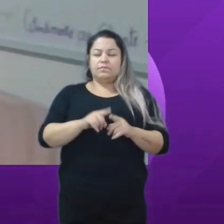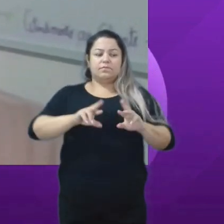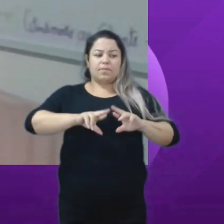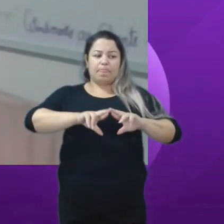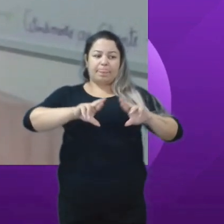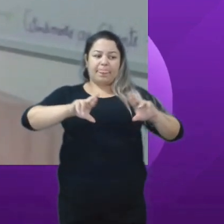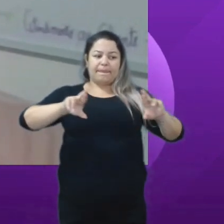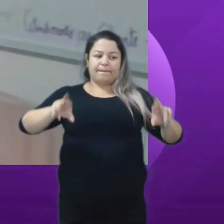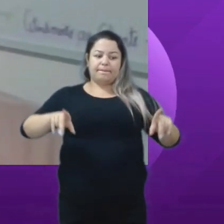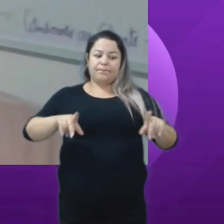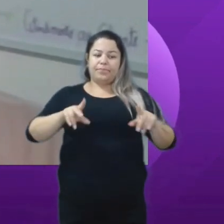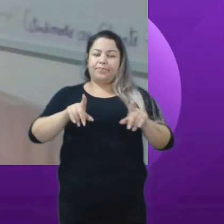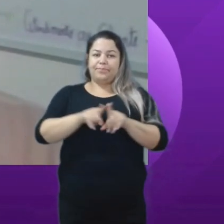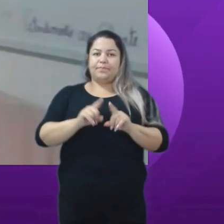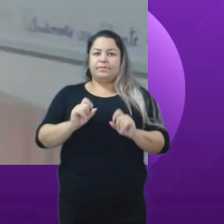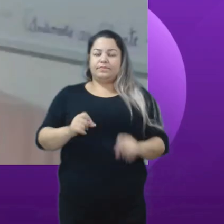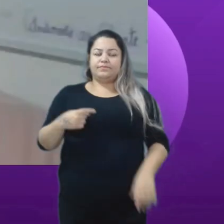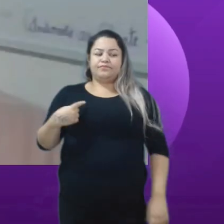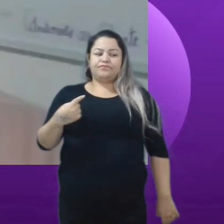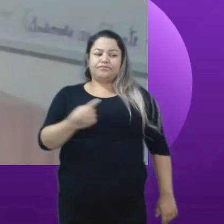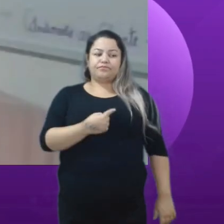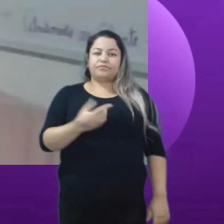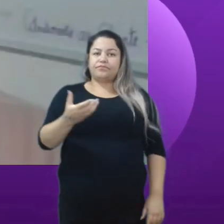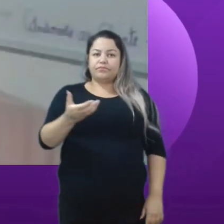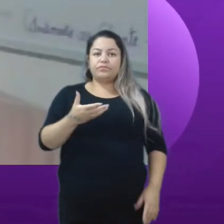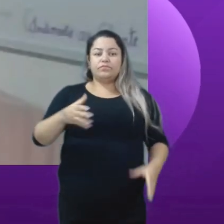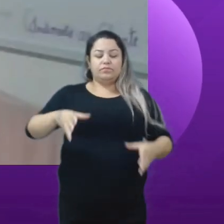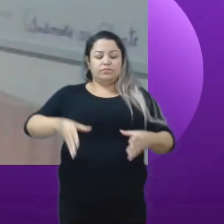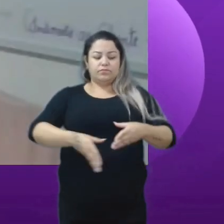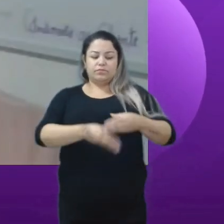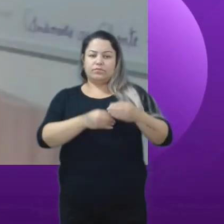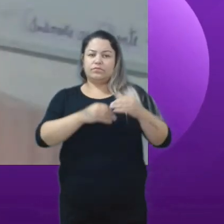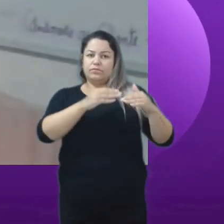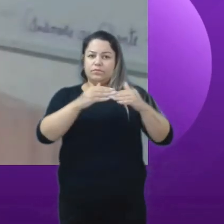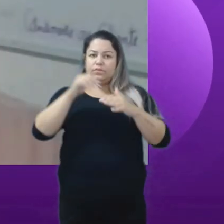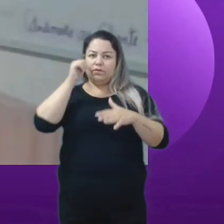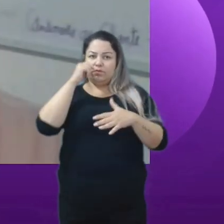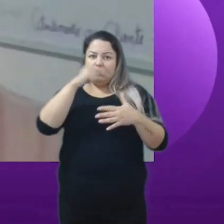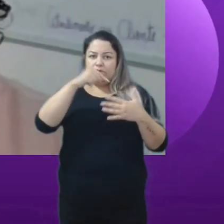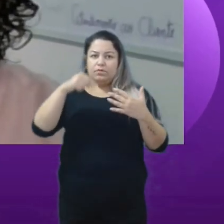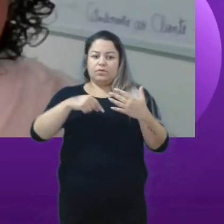4ª edição e que a gente quer levar aí para as próximas edições do Elas por Elas.